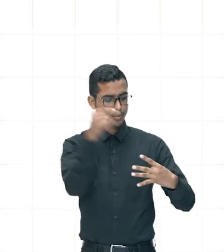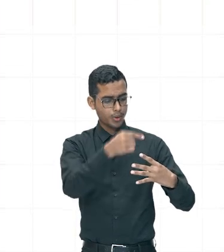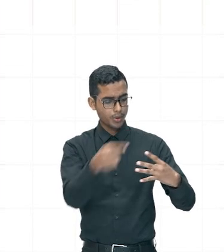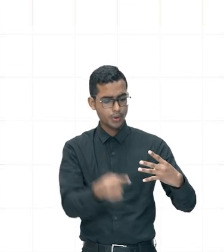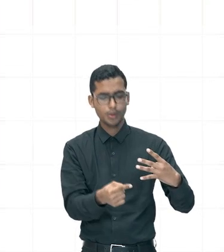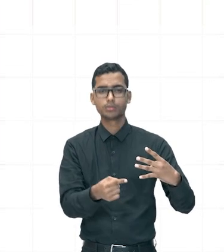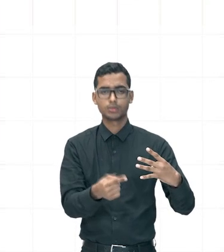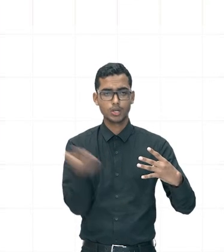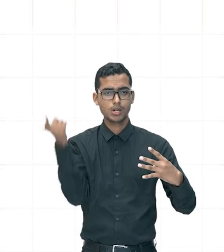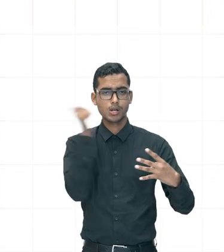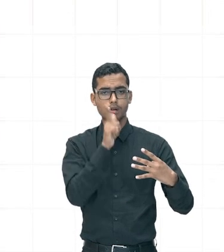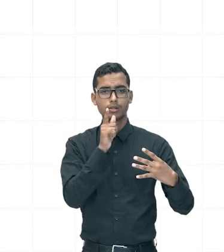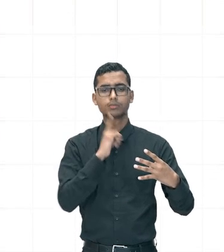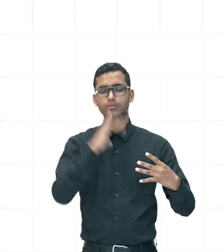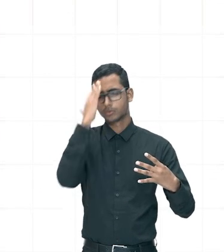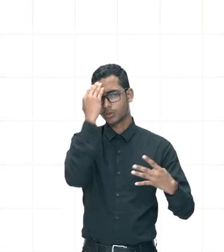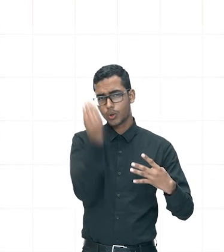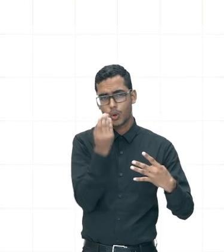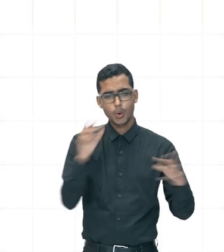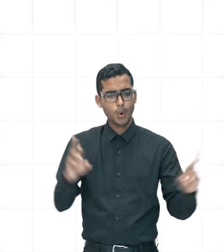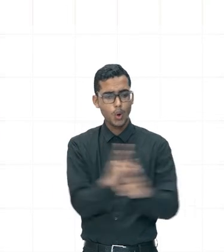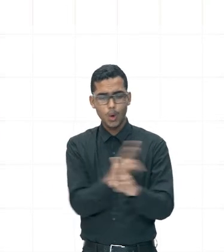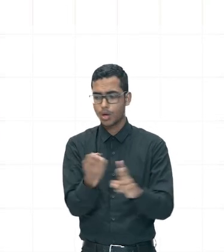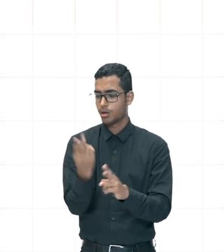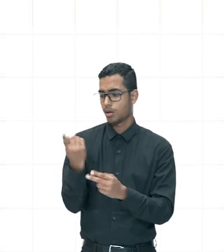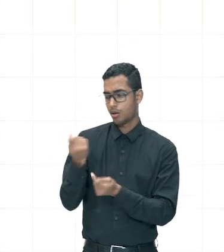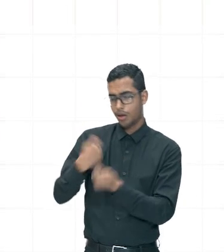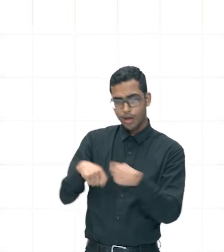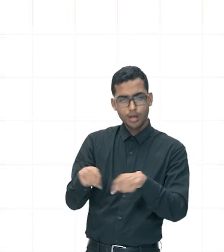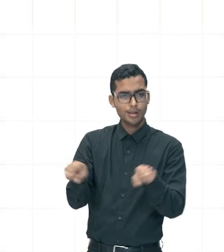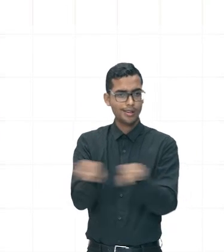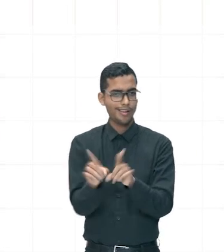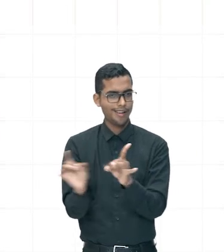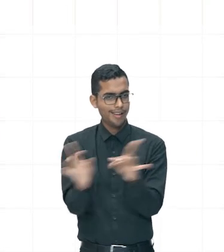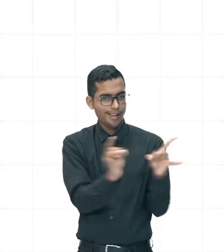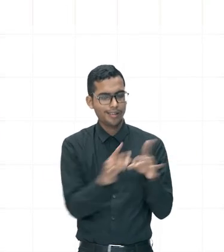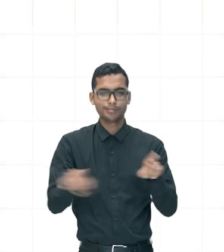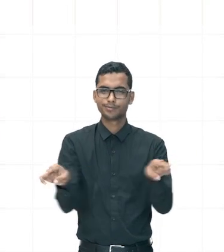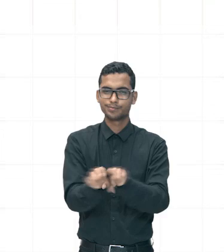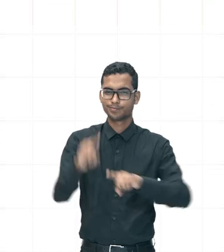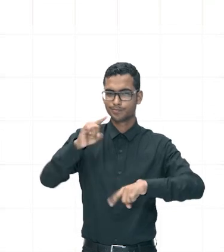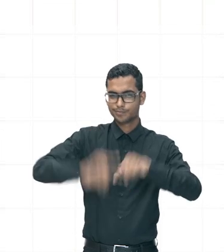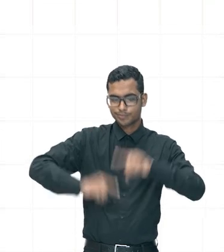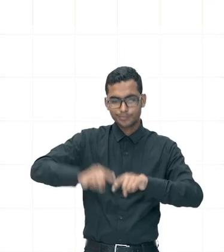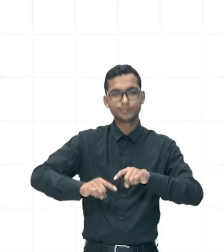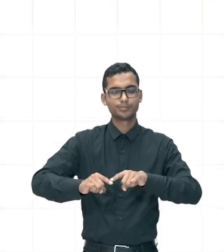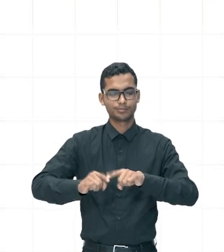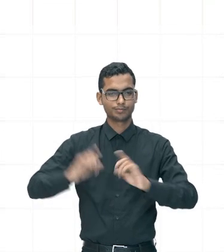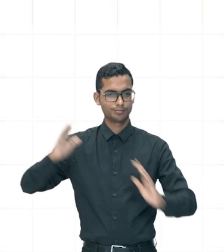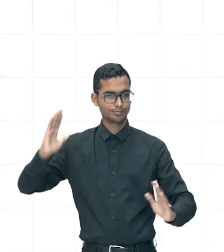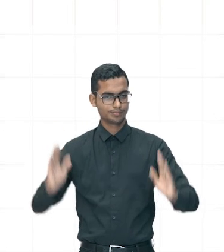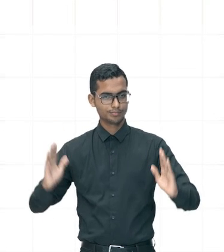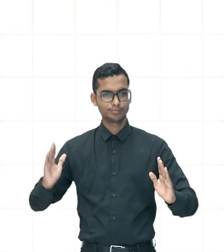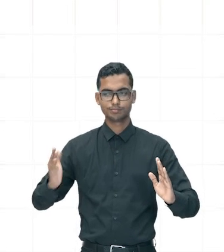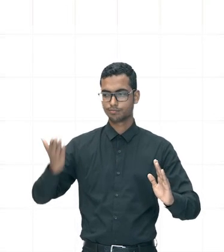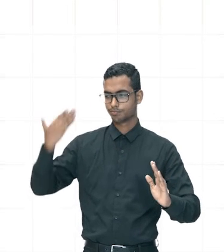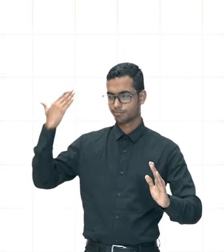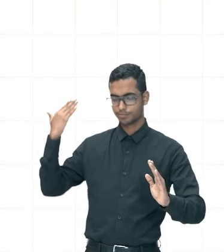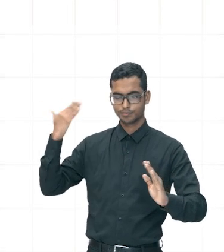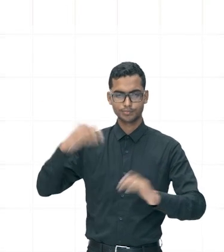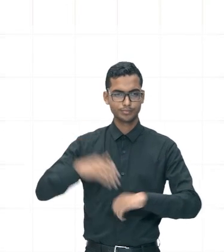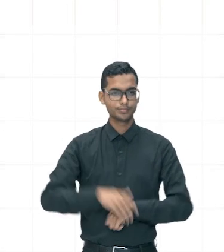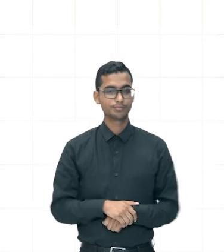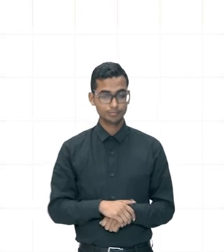para entender as relações econômicas e comerciais de um determinado período. Para a gente ver